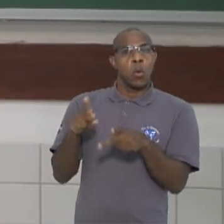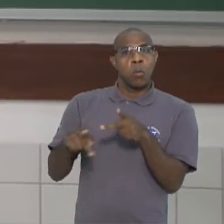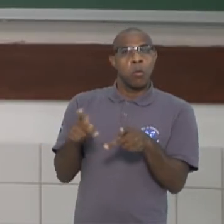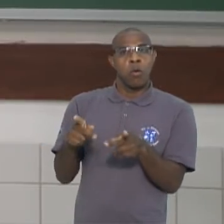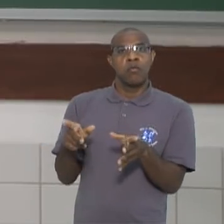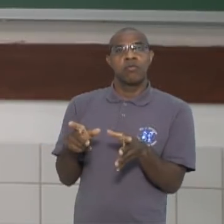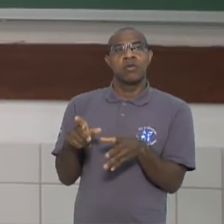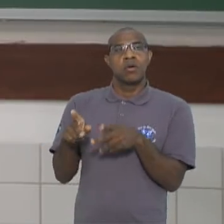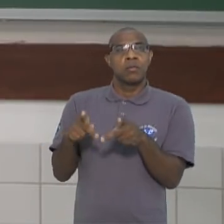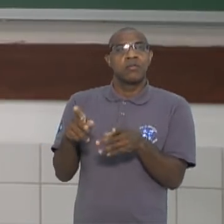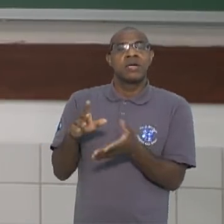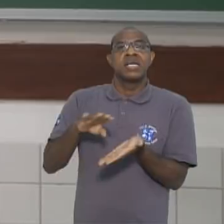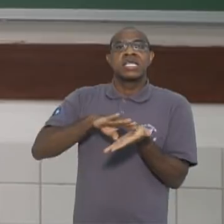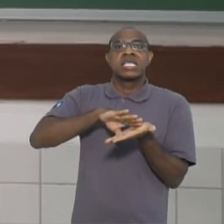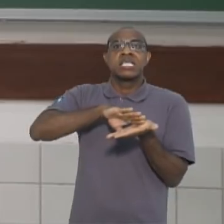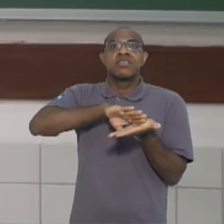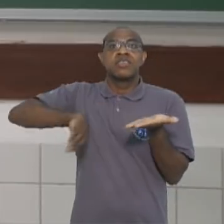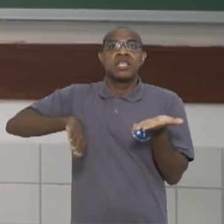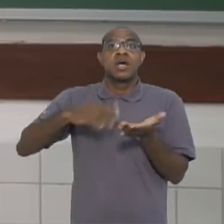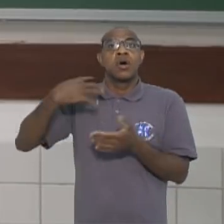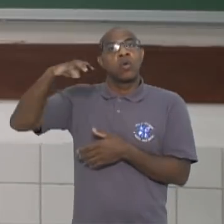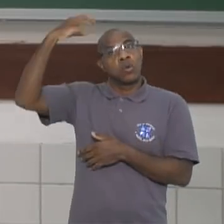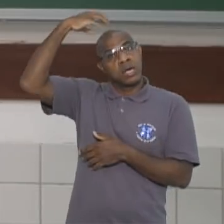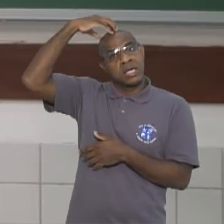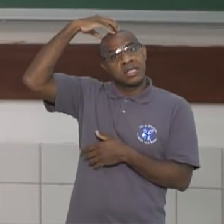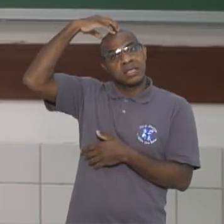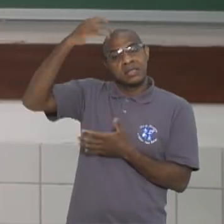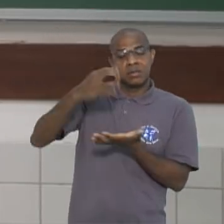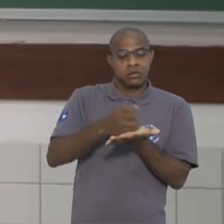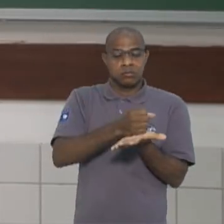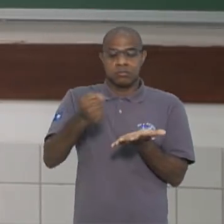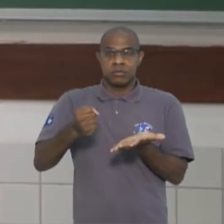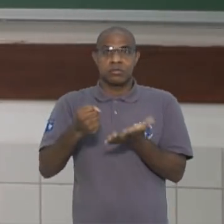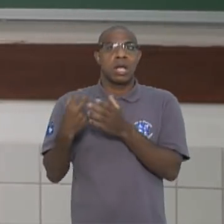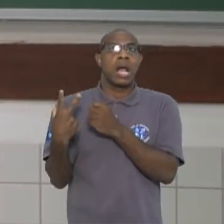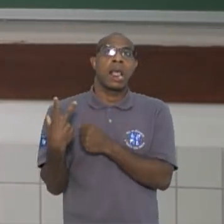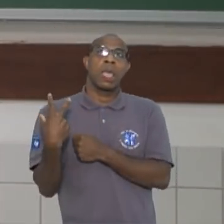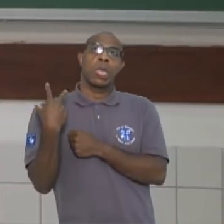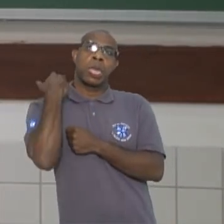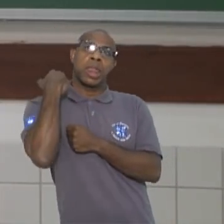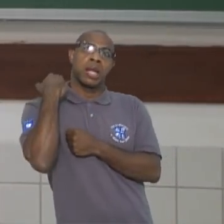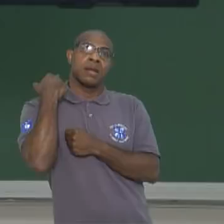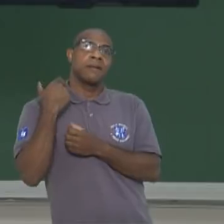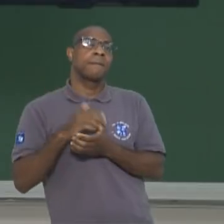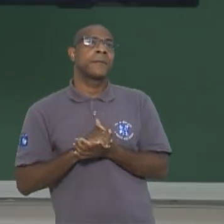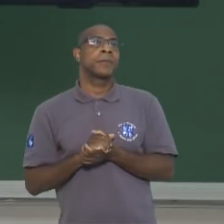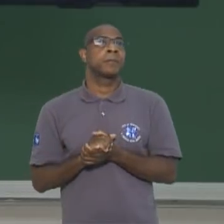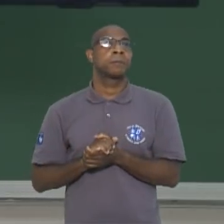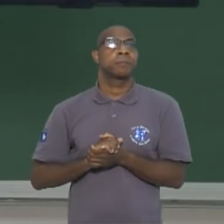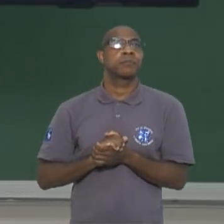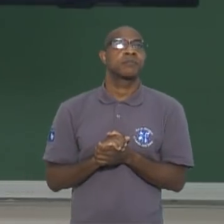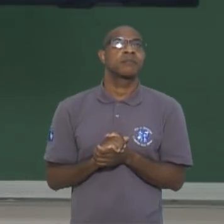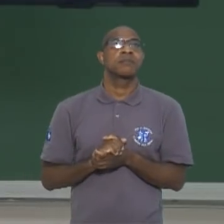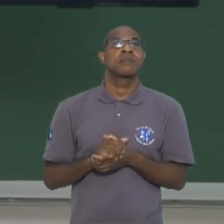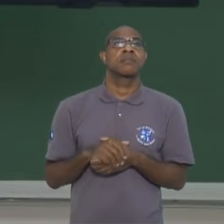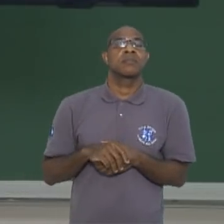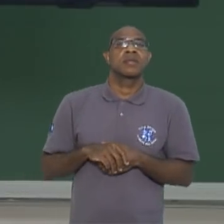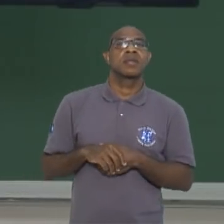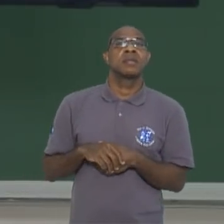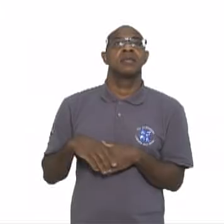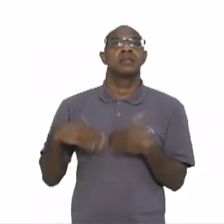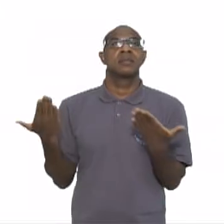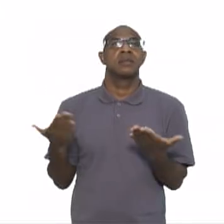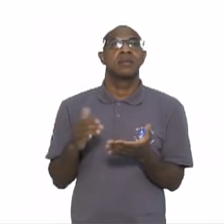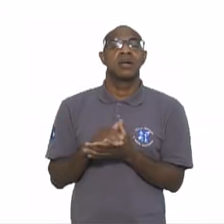do poder fazem é cortar o seu cabelo, símbolo do poder da dinastia merovingia. Tá? Aqui, os merovingios governaram